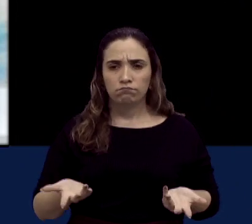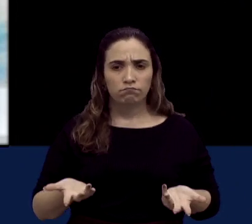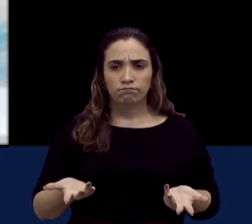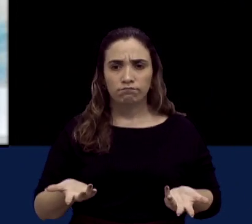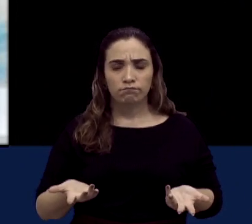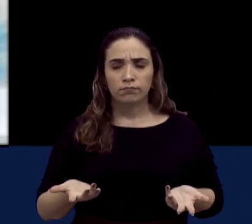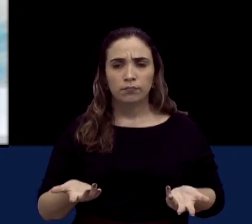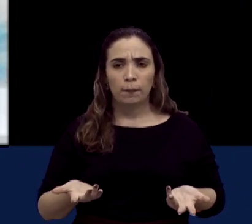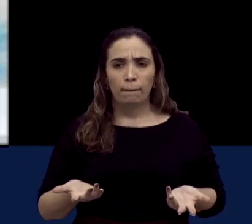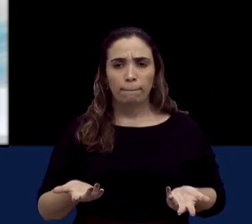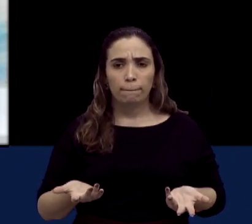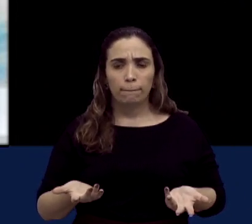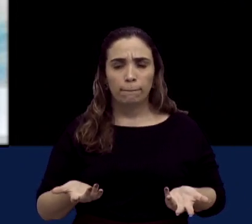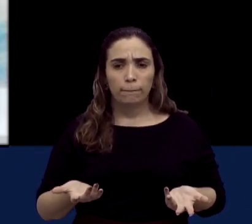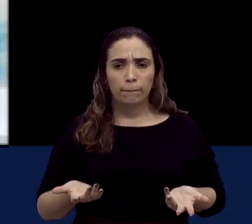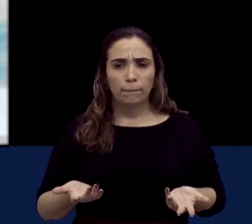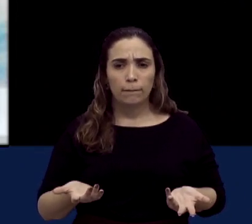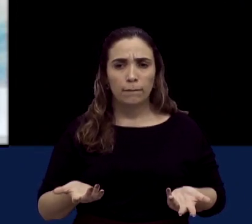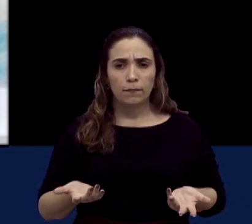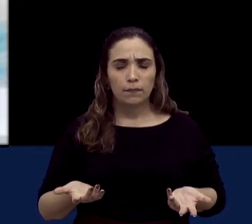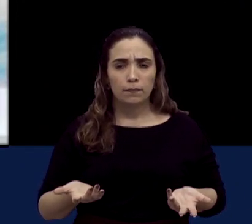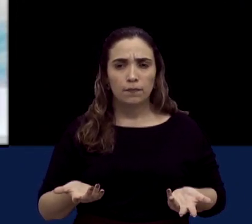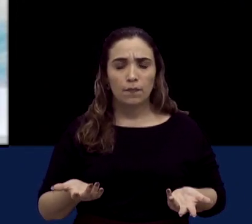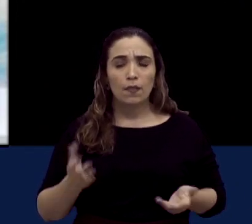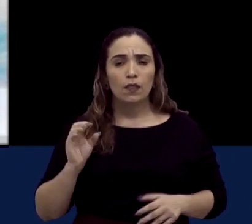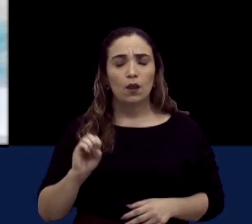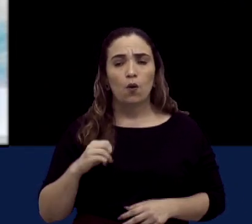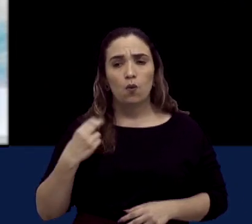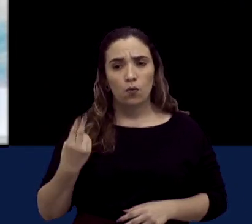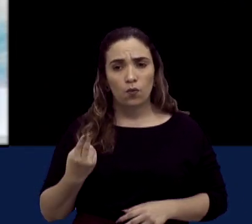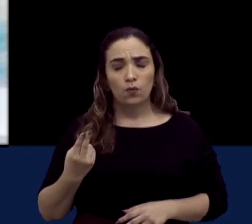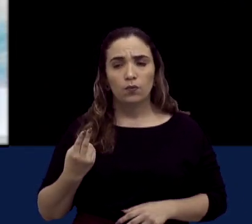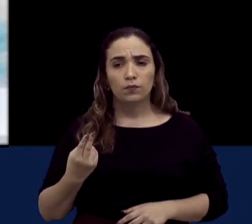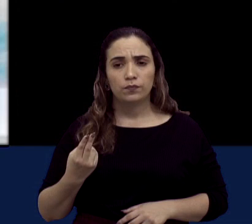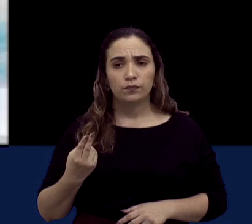que fazer metas, né,